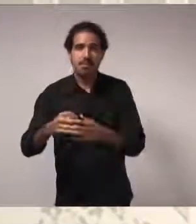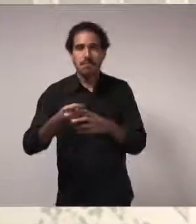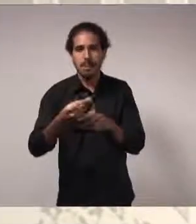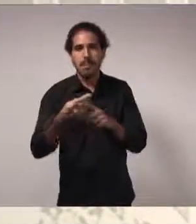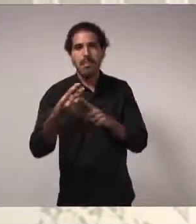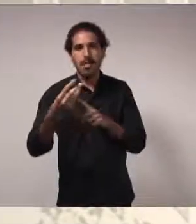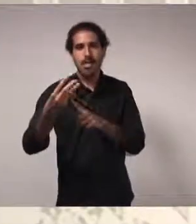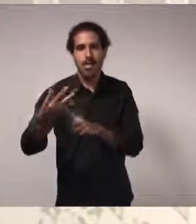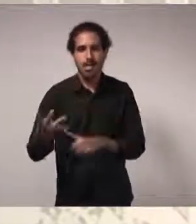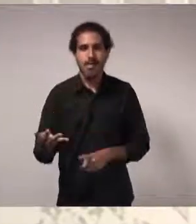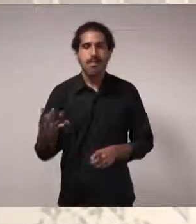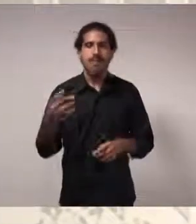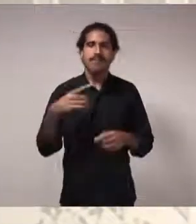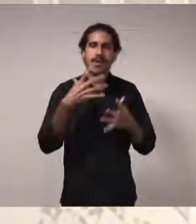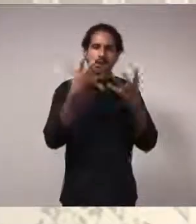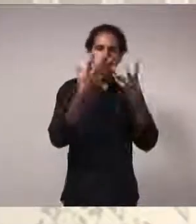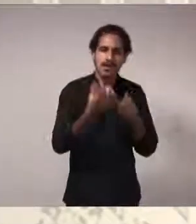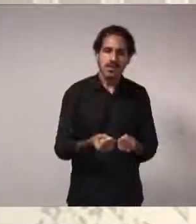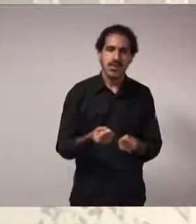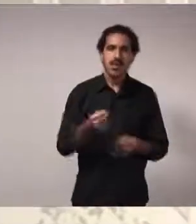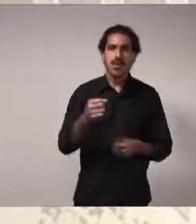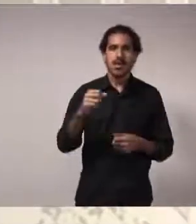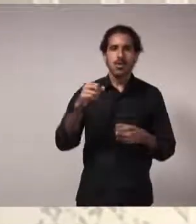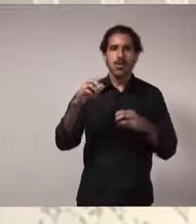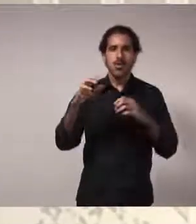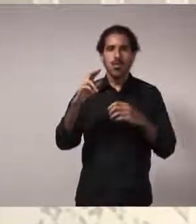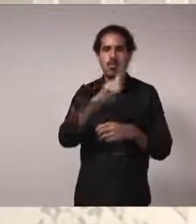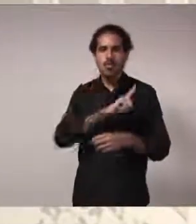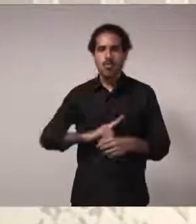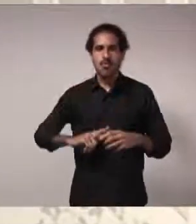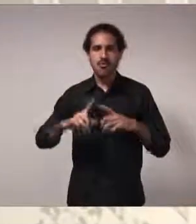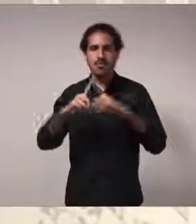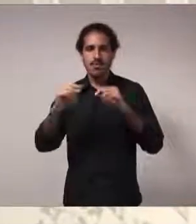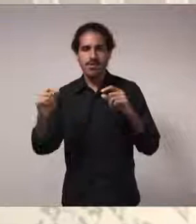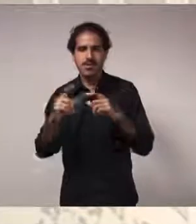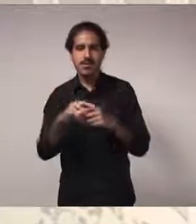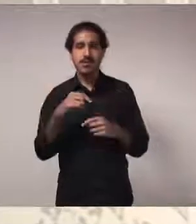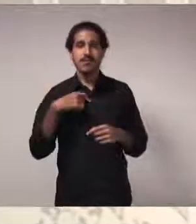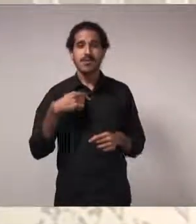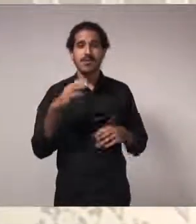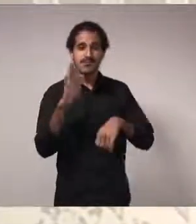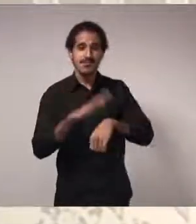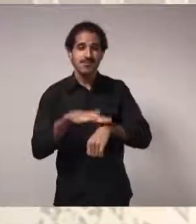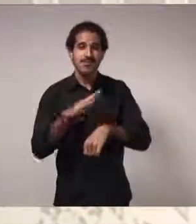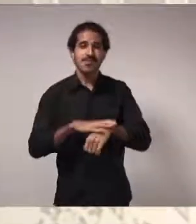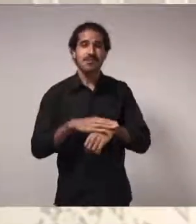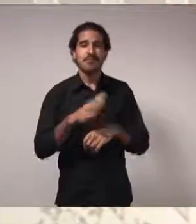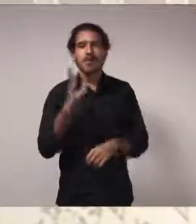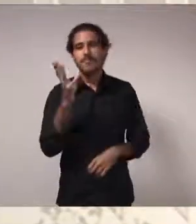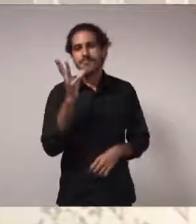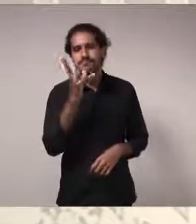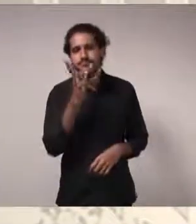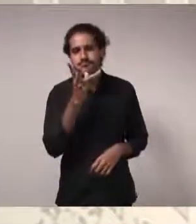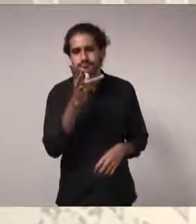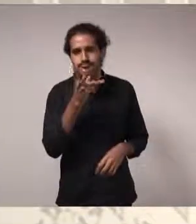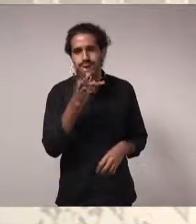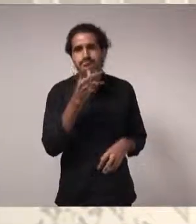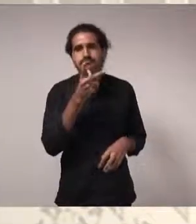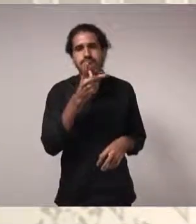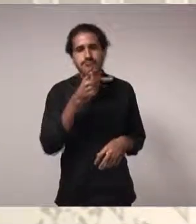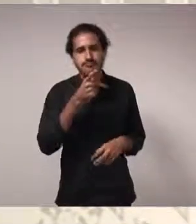SEB, né, aprovações no GDF, tudo isso vai fazendo com que o tempo de implantação da solução fique